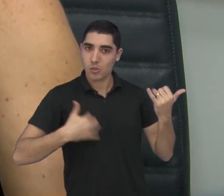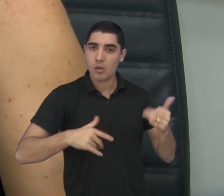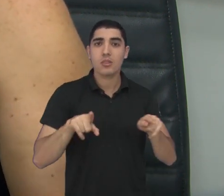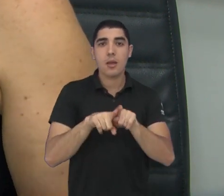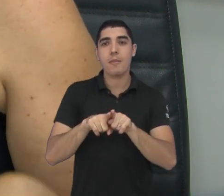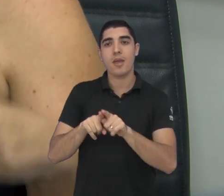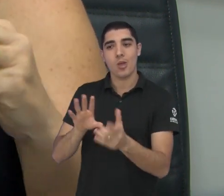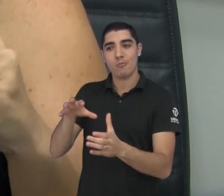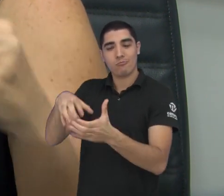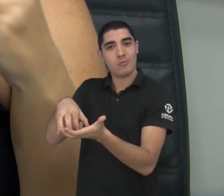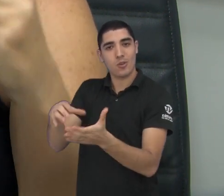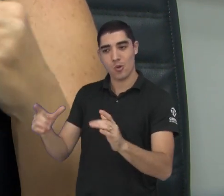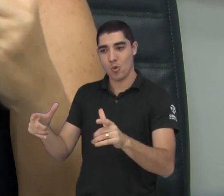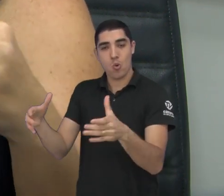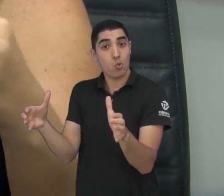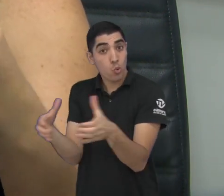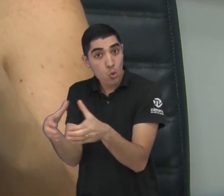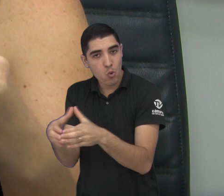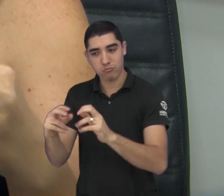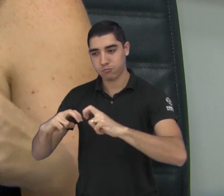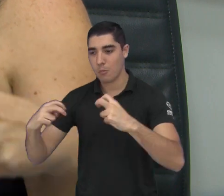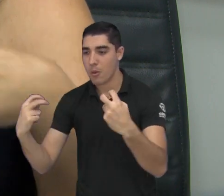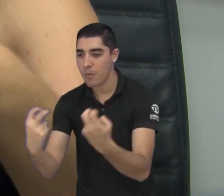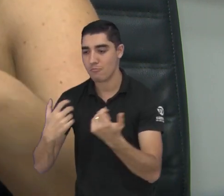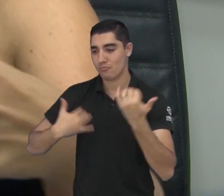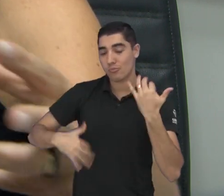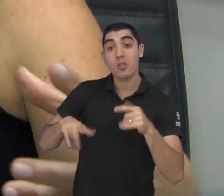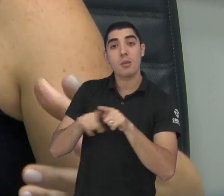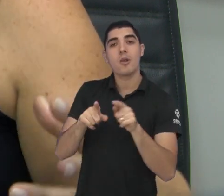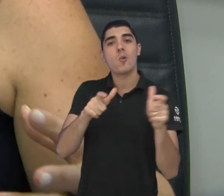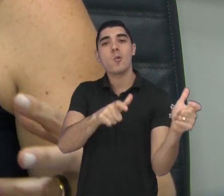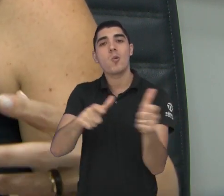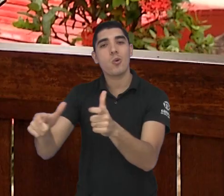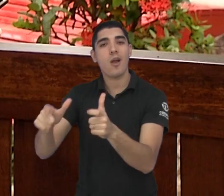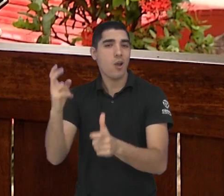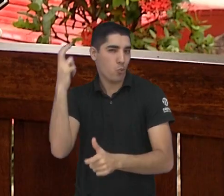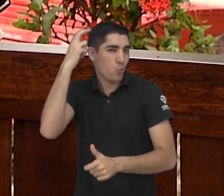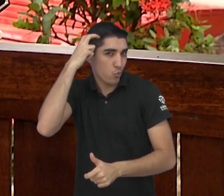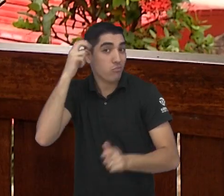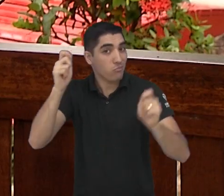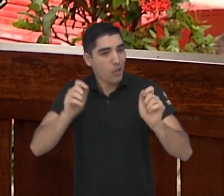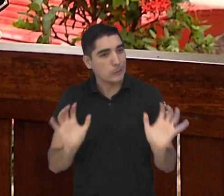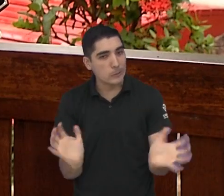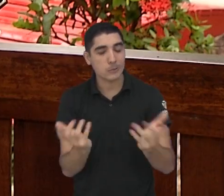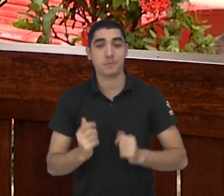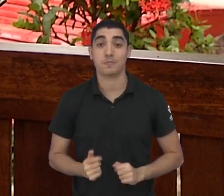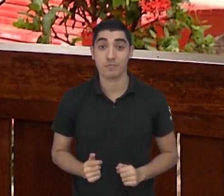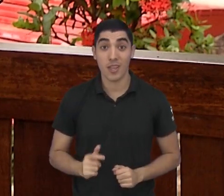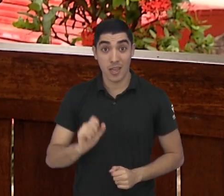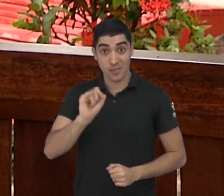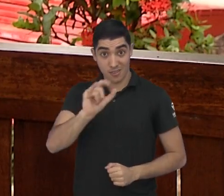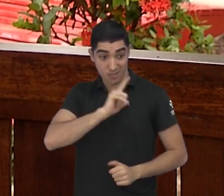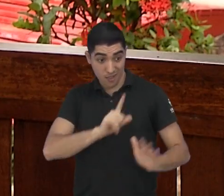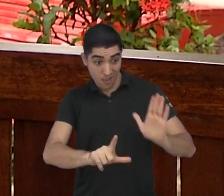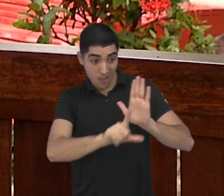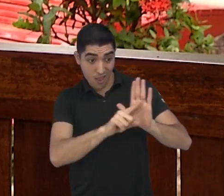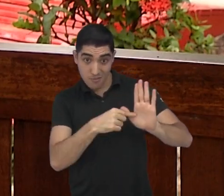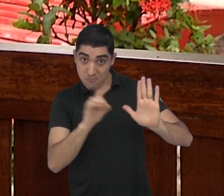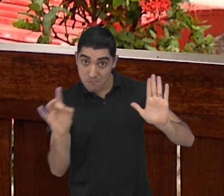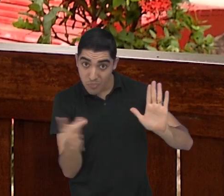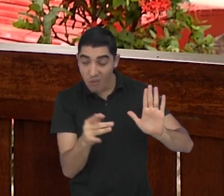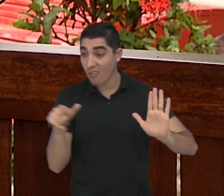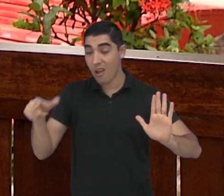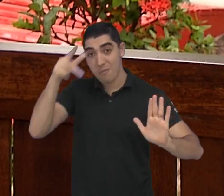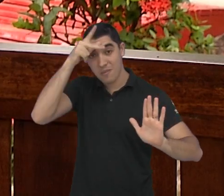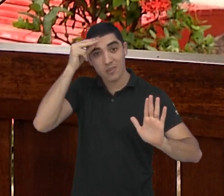rodas de choro, para poder levar esse estilo musical para as casas de cultura. Se há uma lei, há políticas públicas que olham